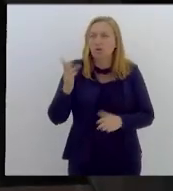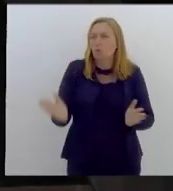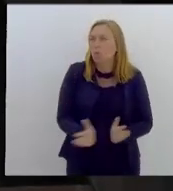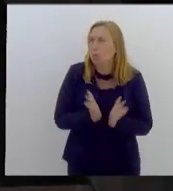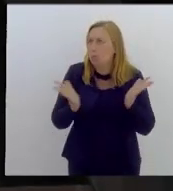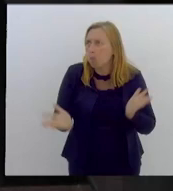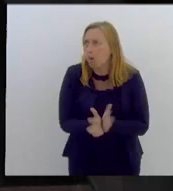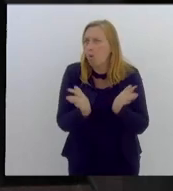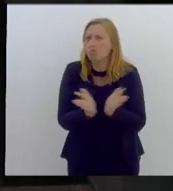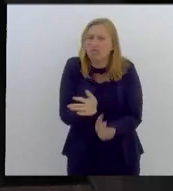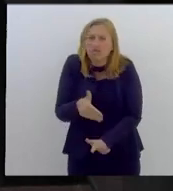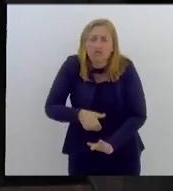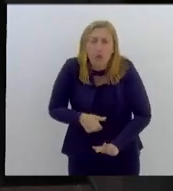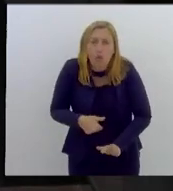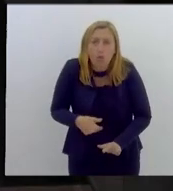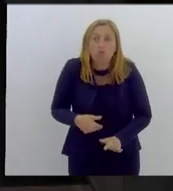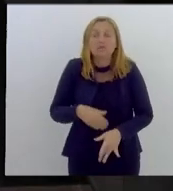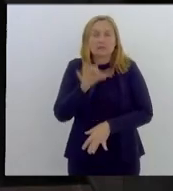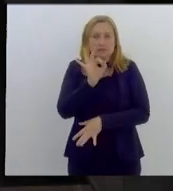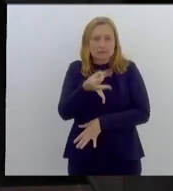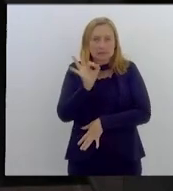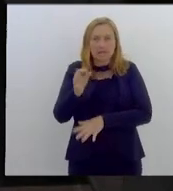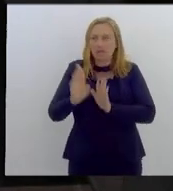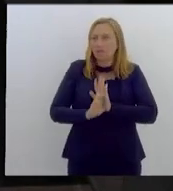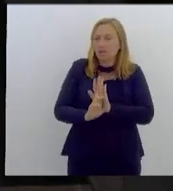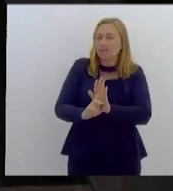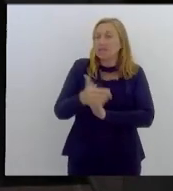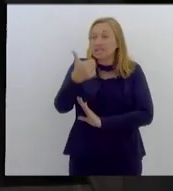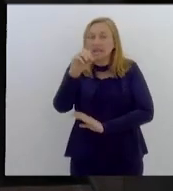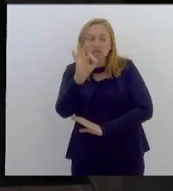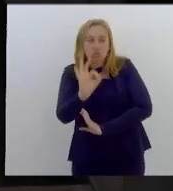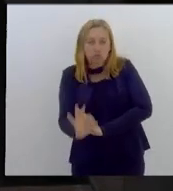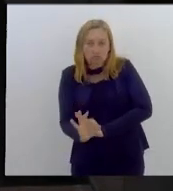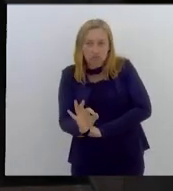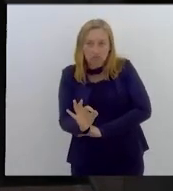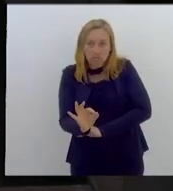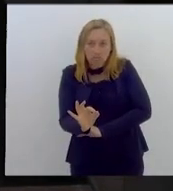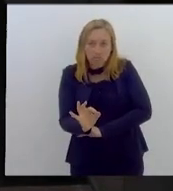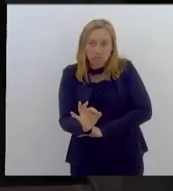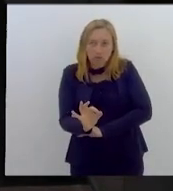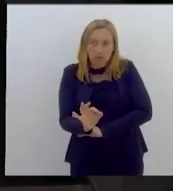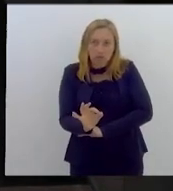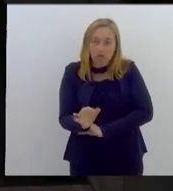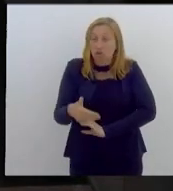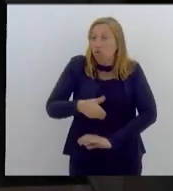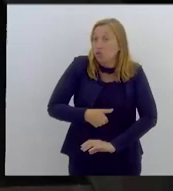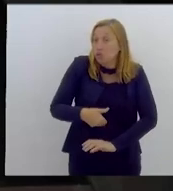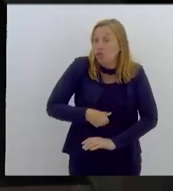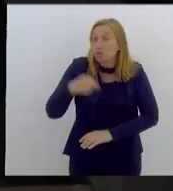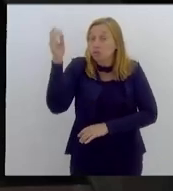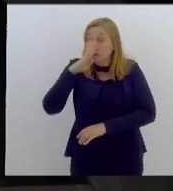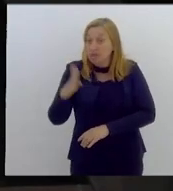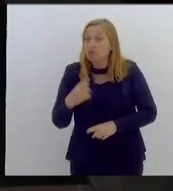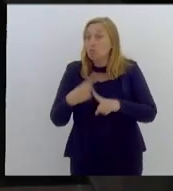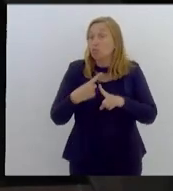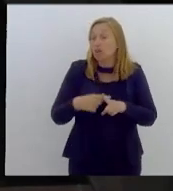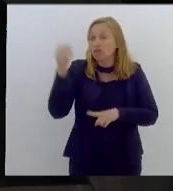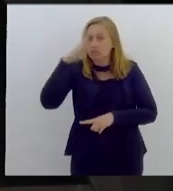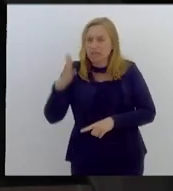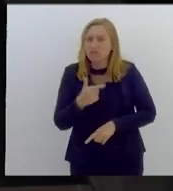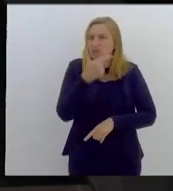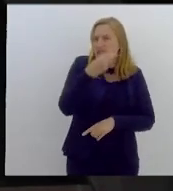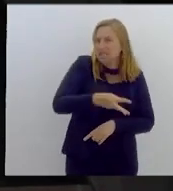pobreza, passando fome, e, claro, isso representa 10% daqueles que passam fome no Brasil, porque no Brasil são